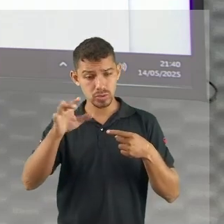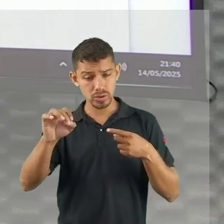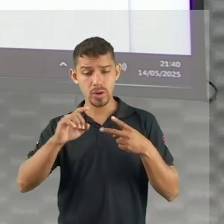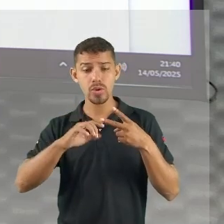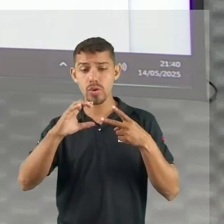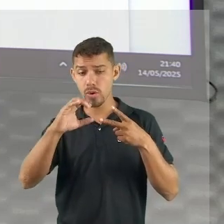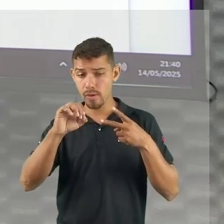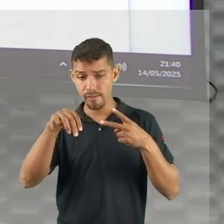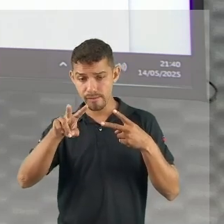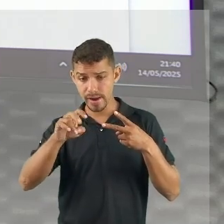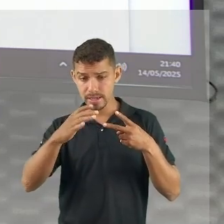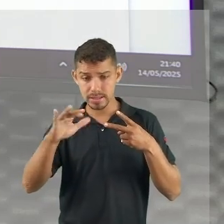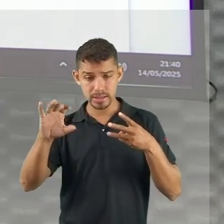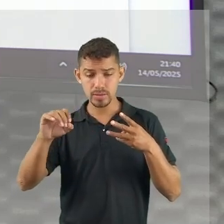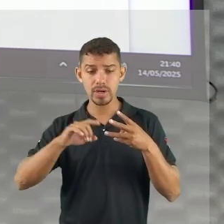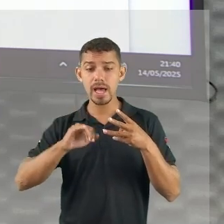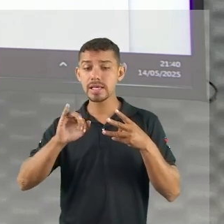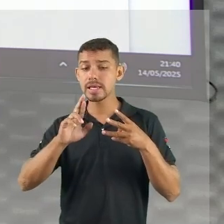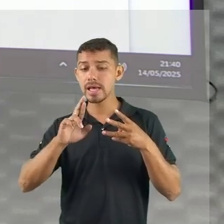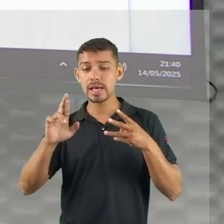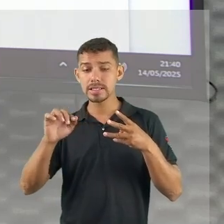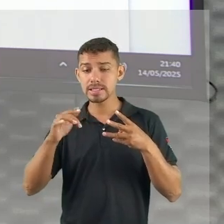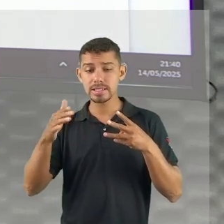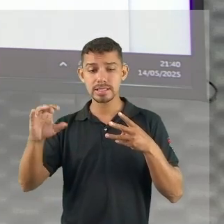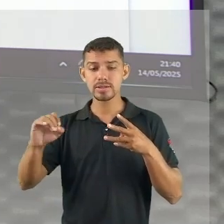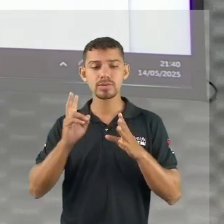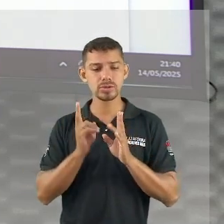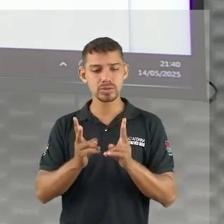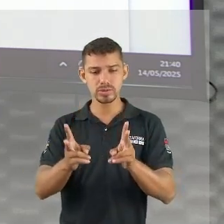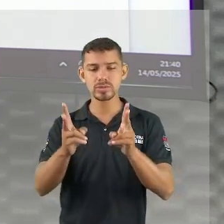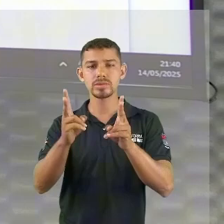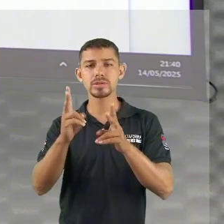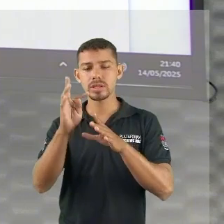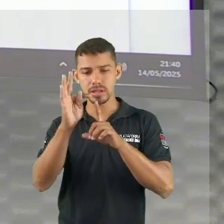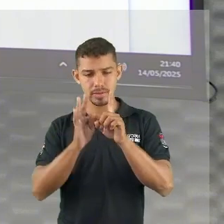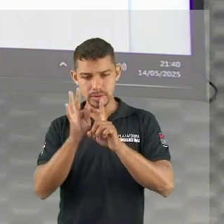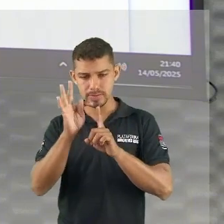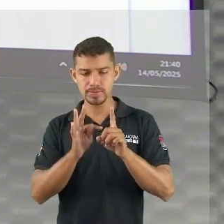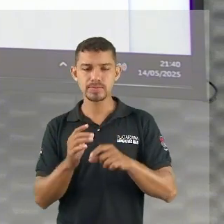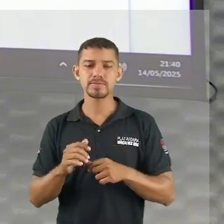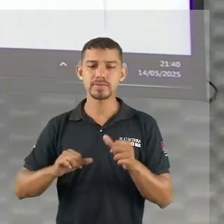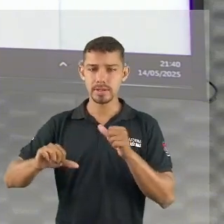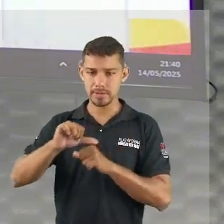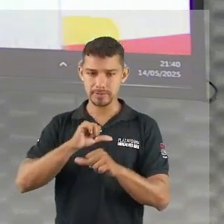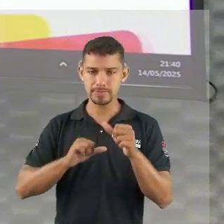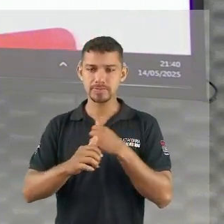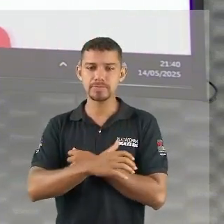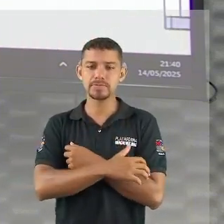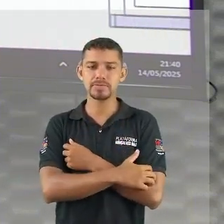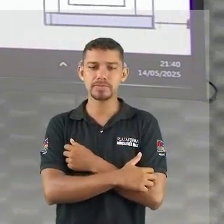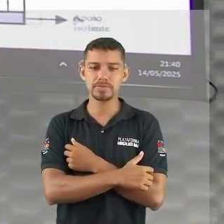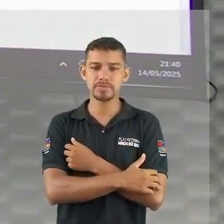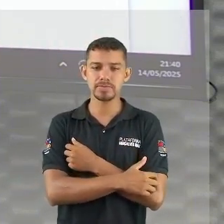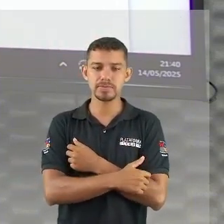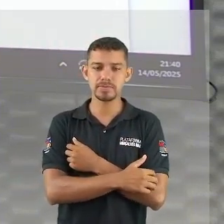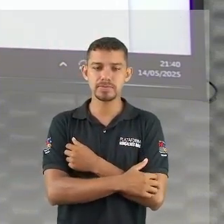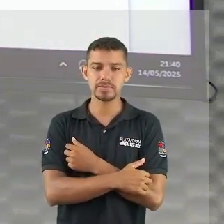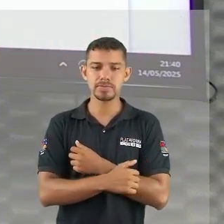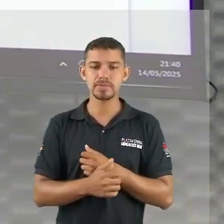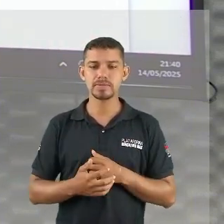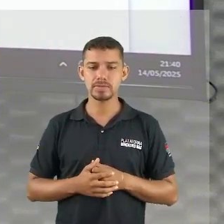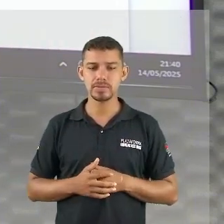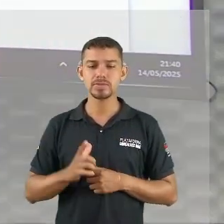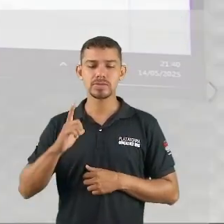condução, a convecção e a radiação, assim preservando a temperatura do alimento, dificultando essa troca de calor. Vamos lá.